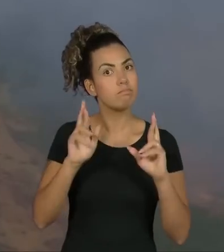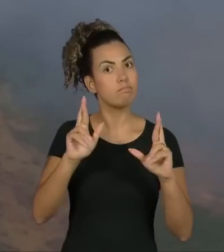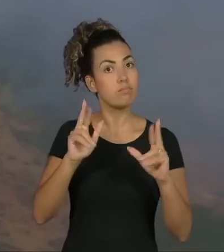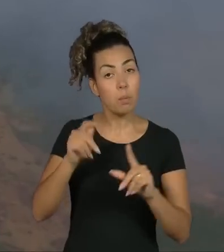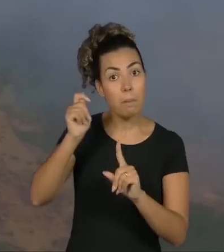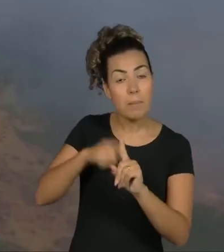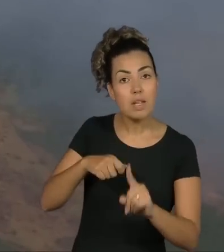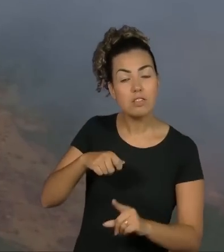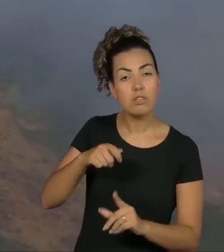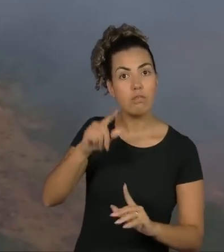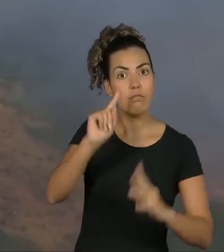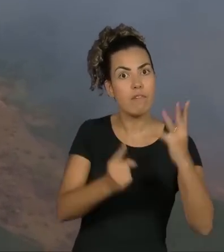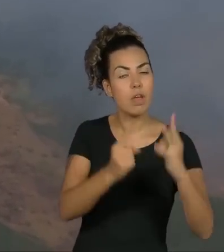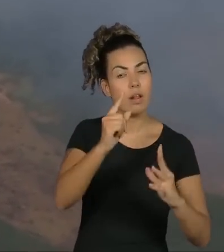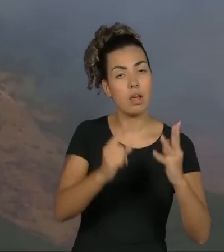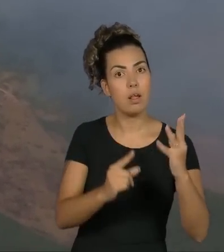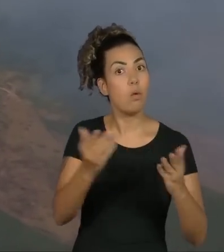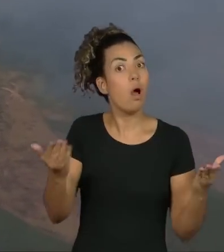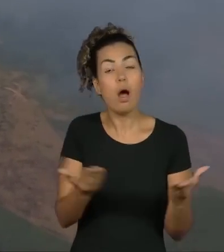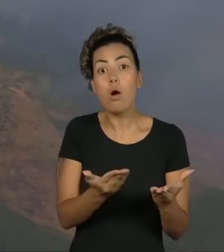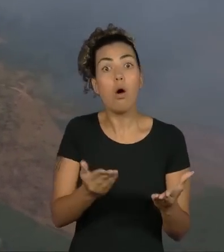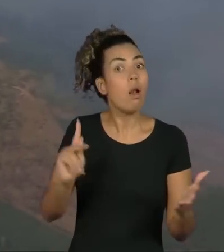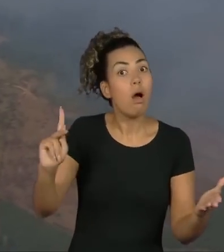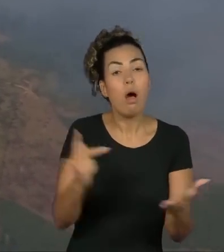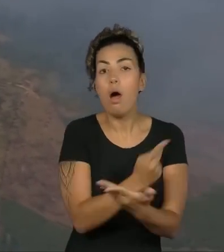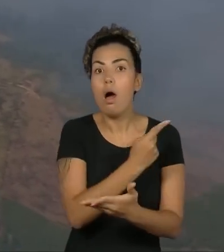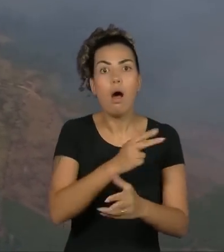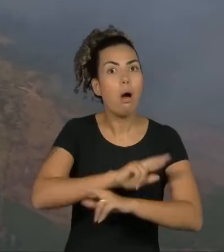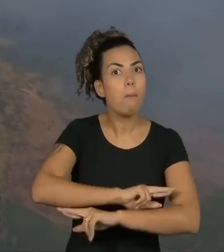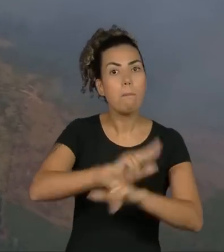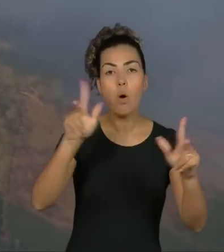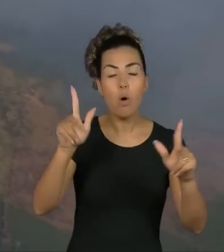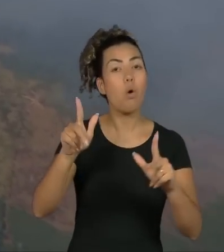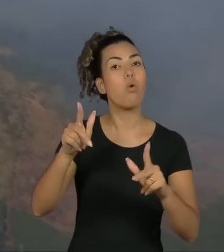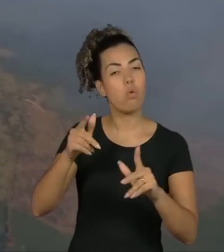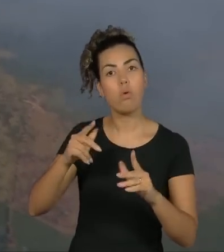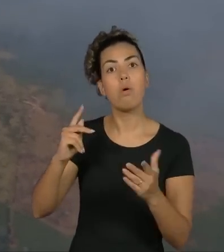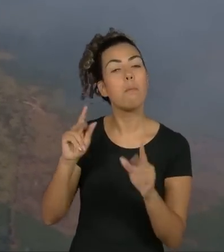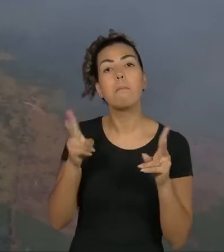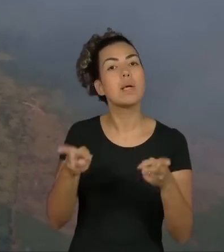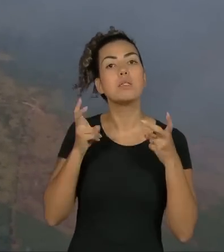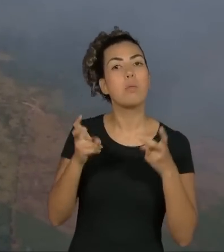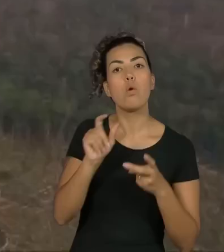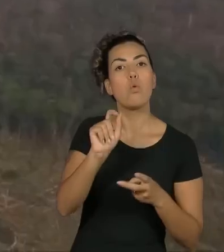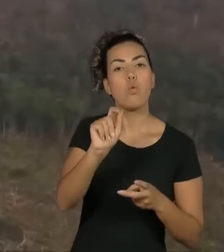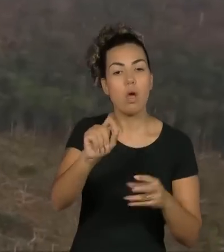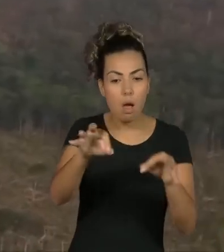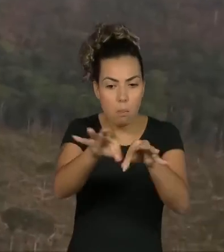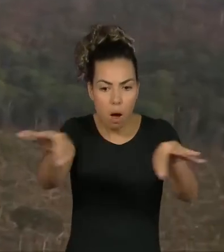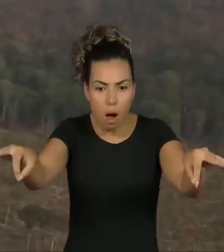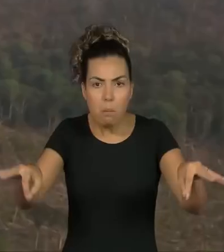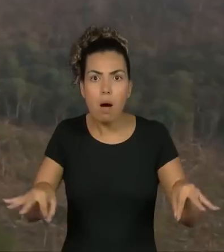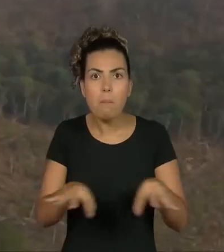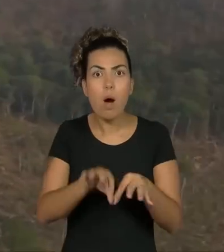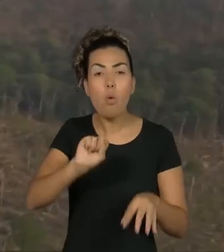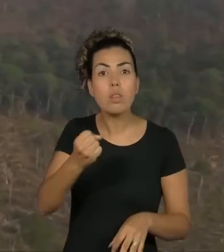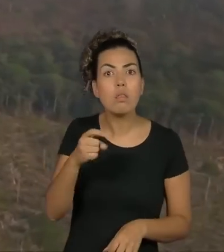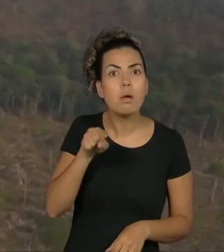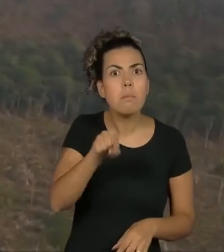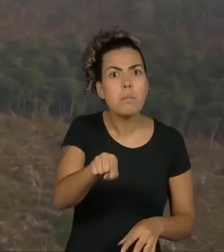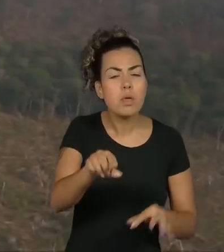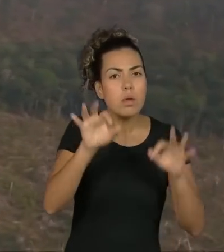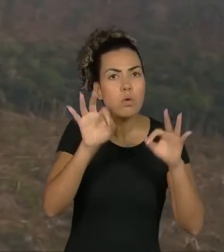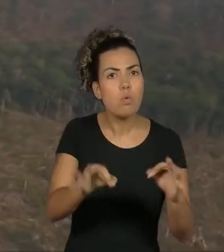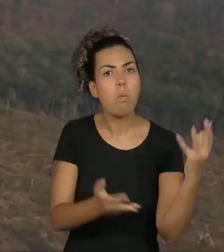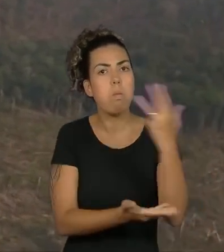fevereiro. No mês passado, foram registrados 81 quilômetros quadrados de áreas desmatadas, uma queda